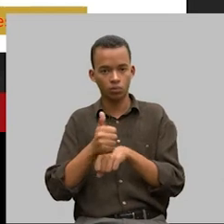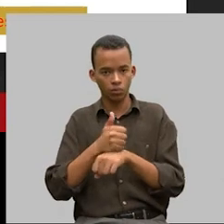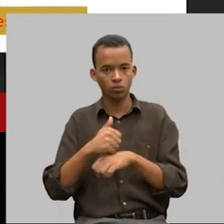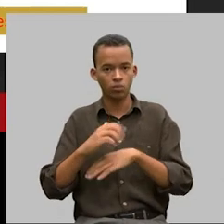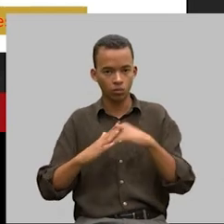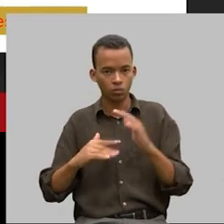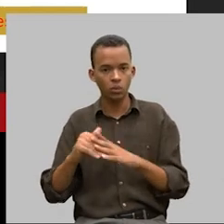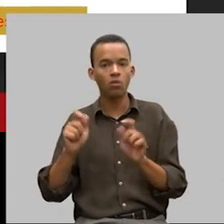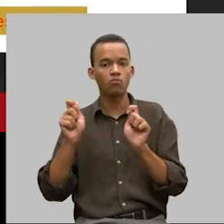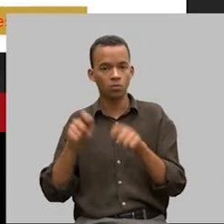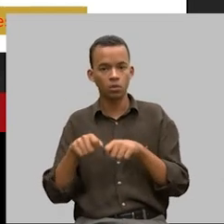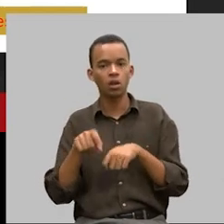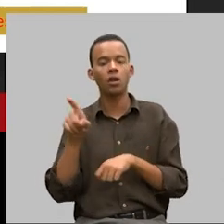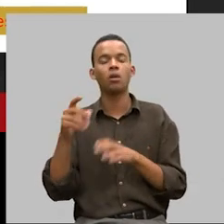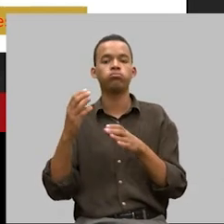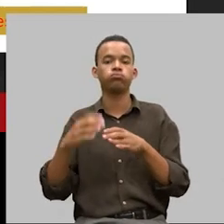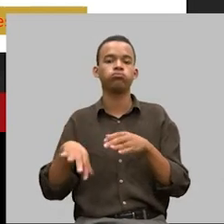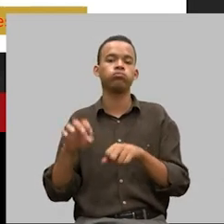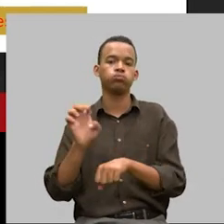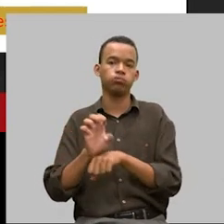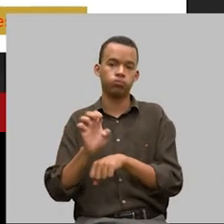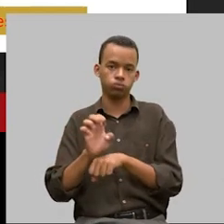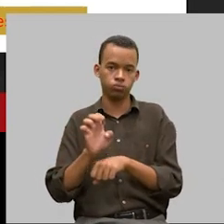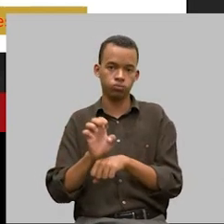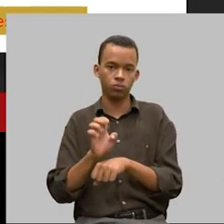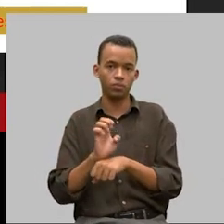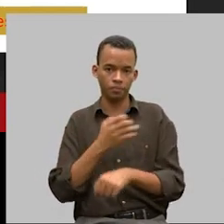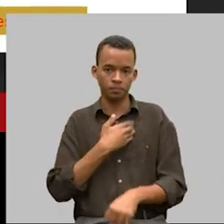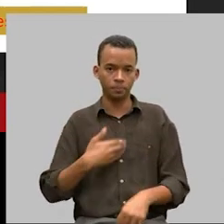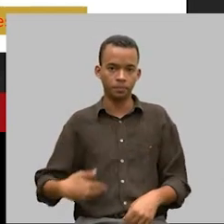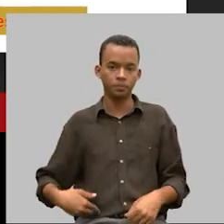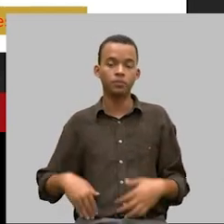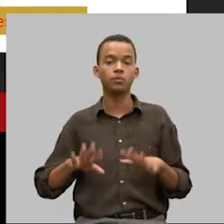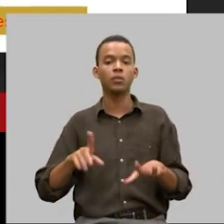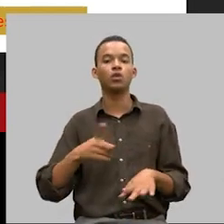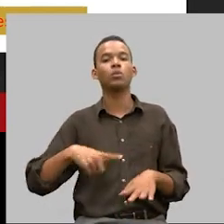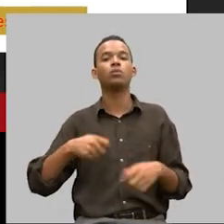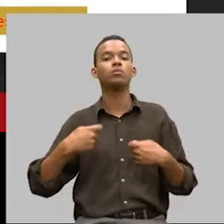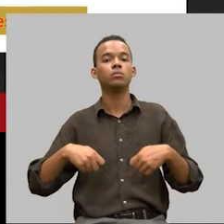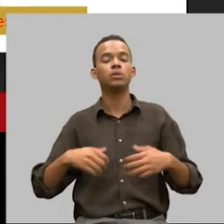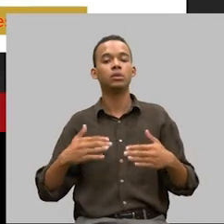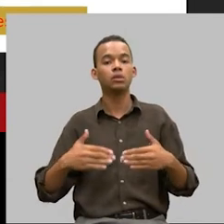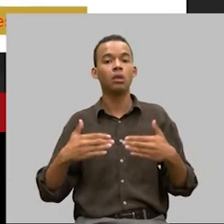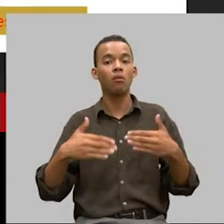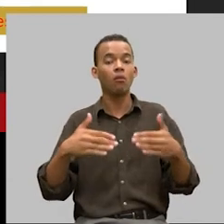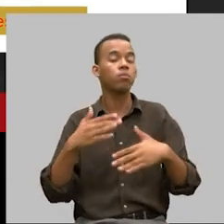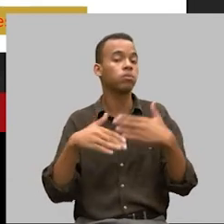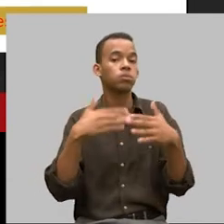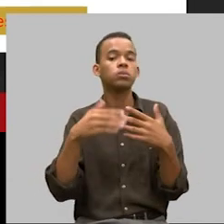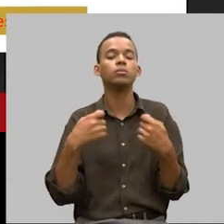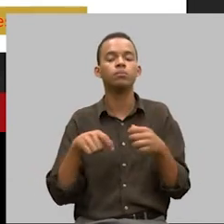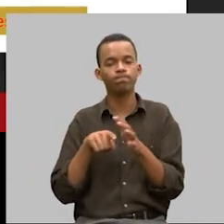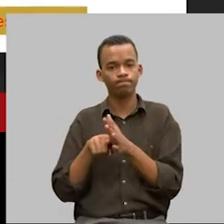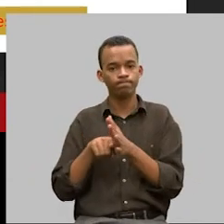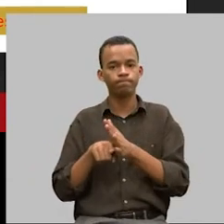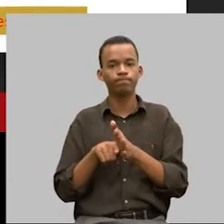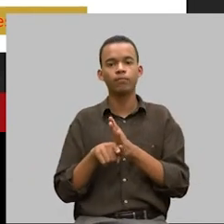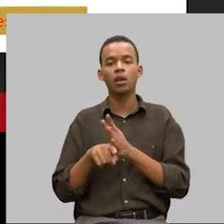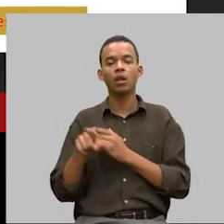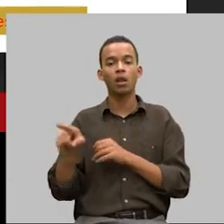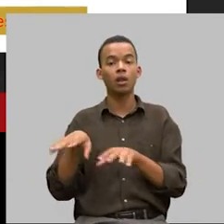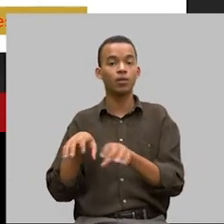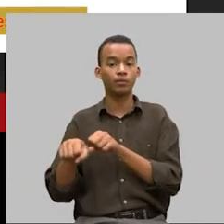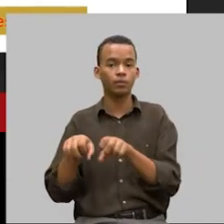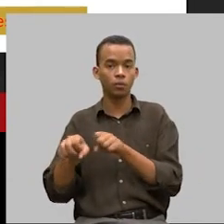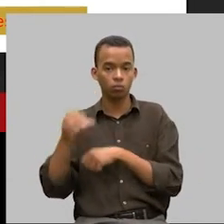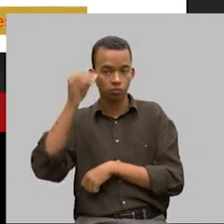o que que acontece então a gente ainda Precisa avançar em reconhecer a formação por área de conhecimento né porque eles